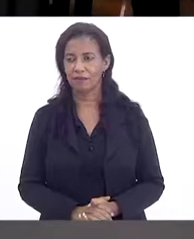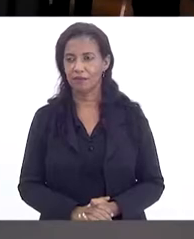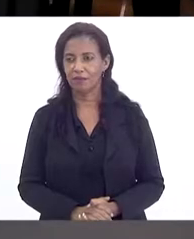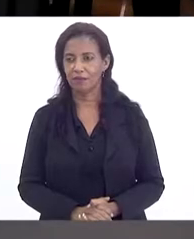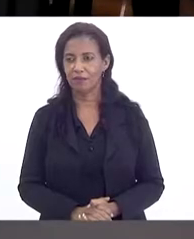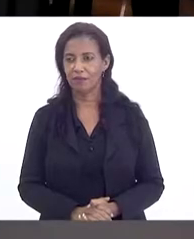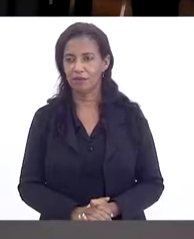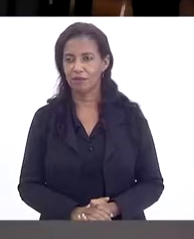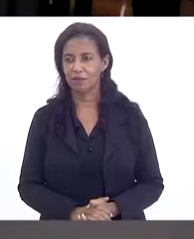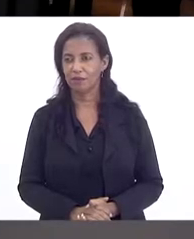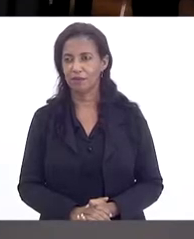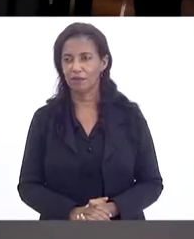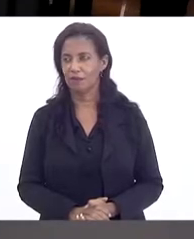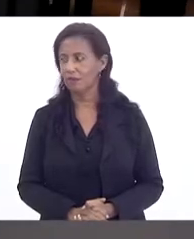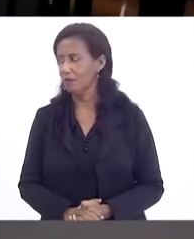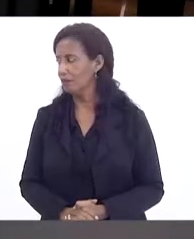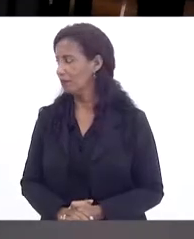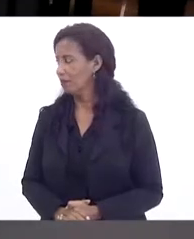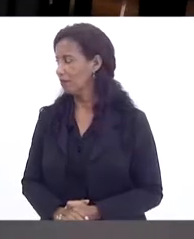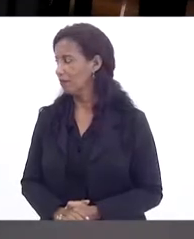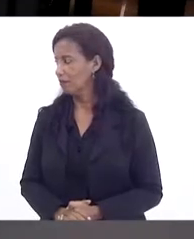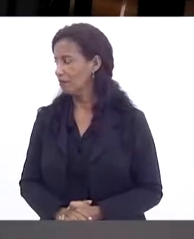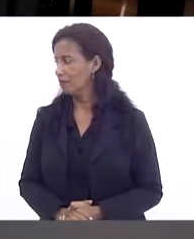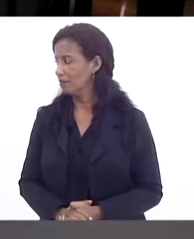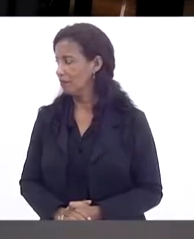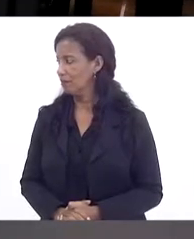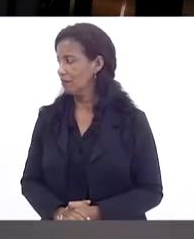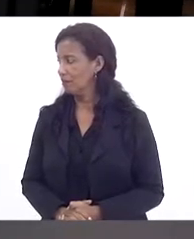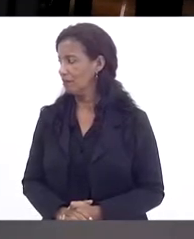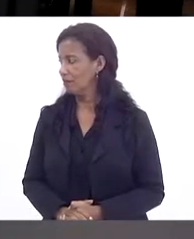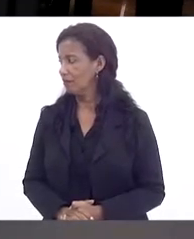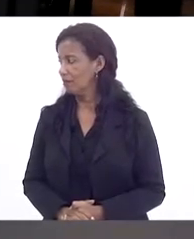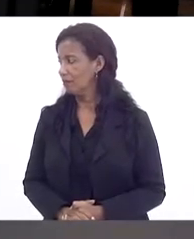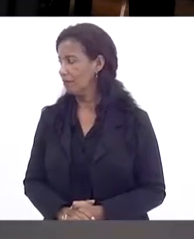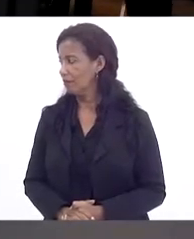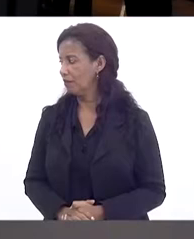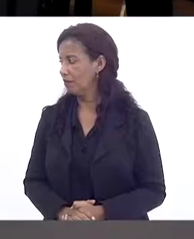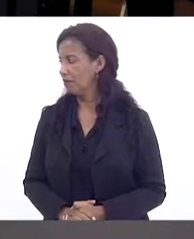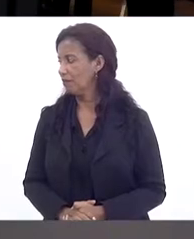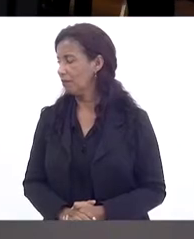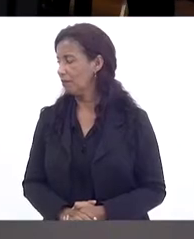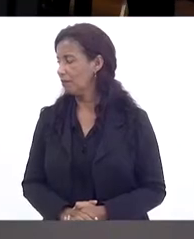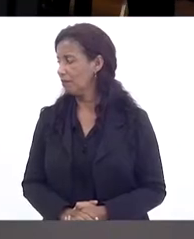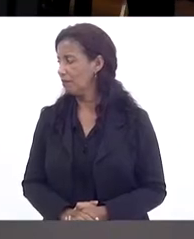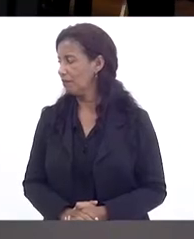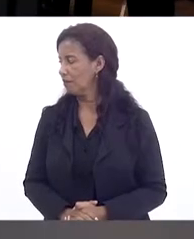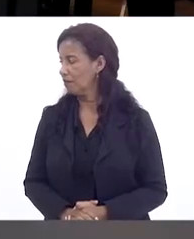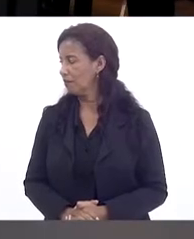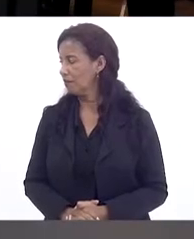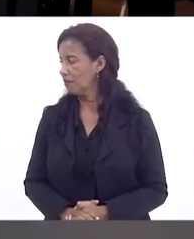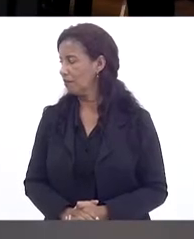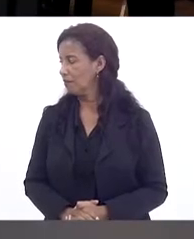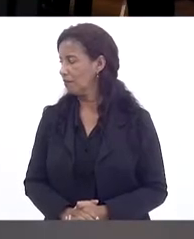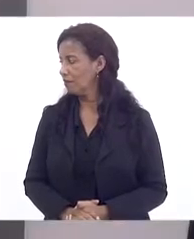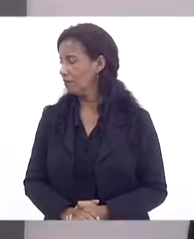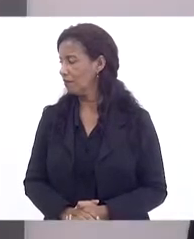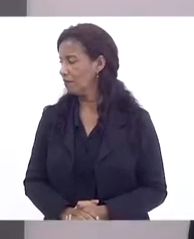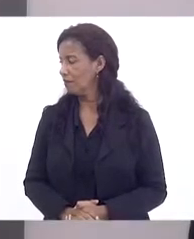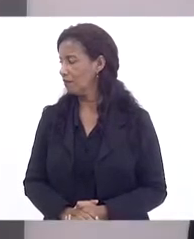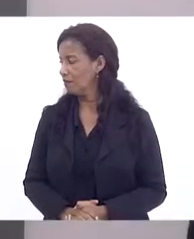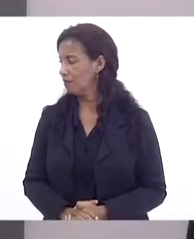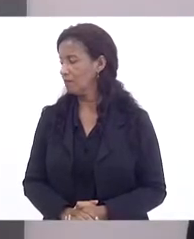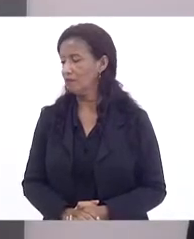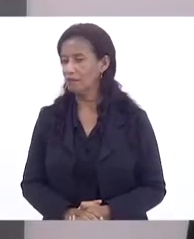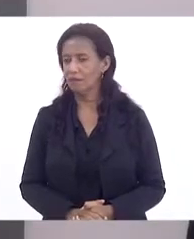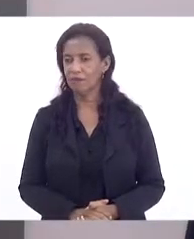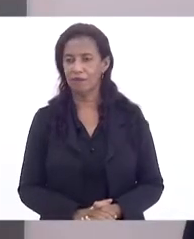Então, para ser projeto de juridicidade de discussão e votação aprovado. 6. Projeto de lei de saudar aqui a deputada Mônica Francisco também, que já se